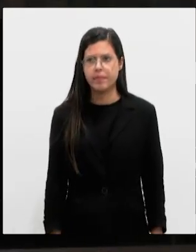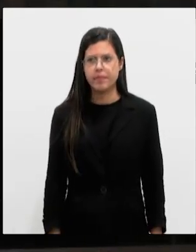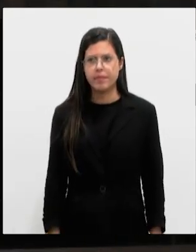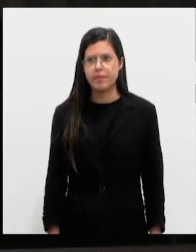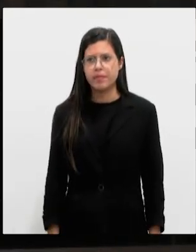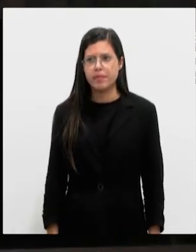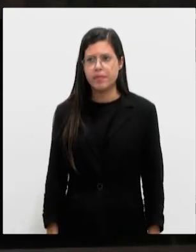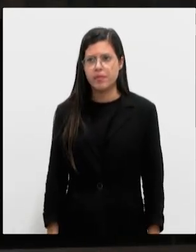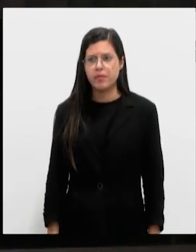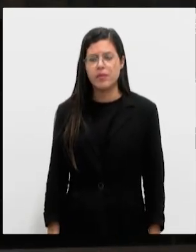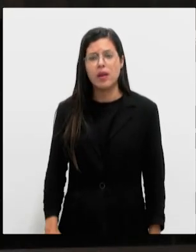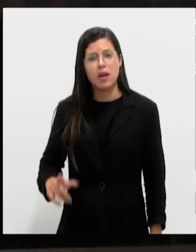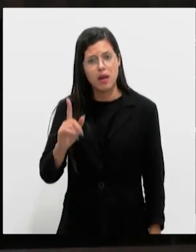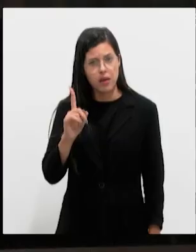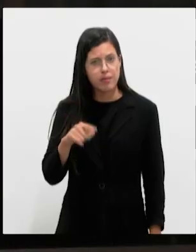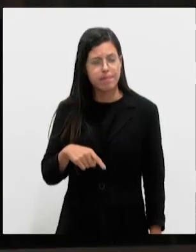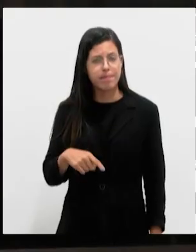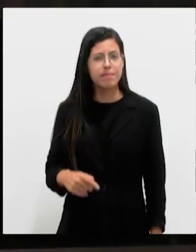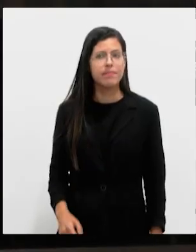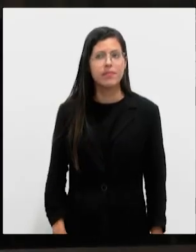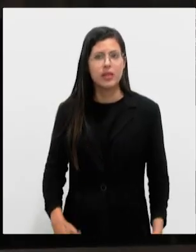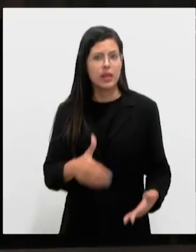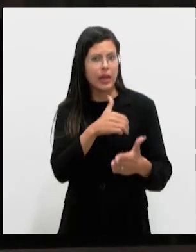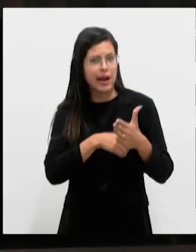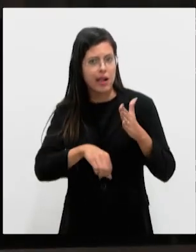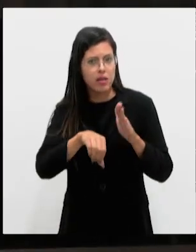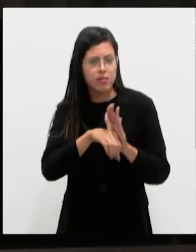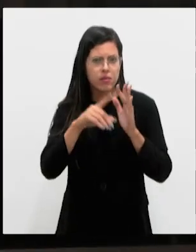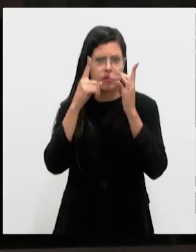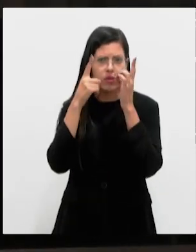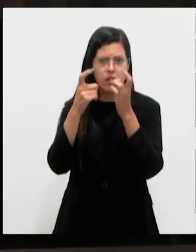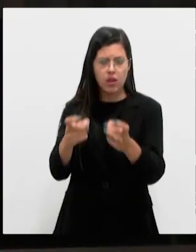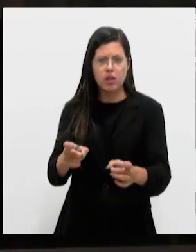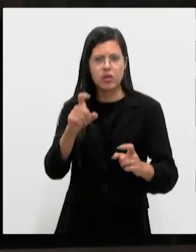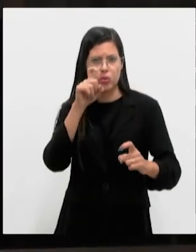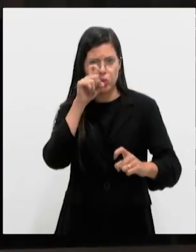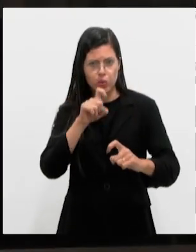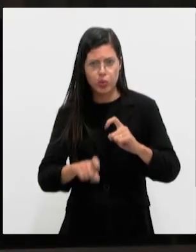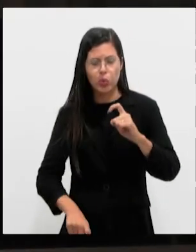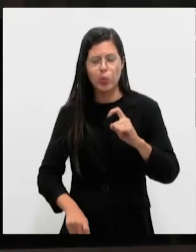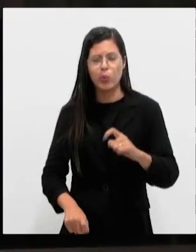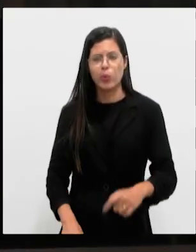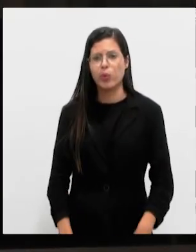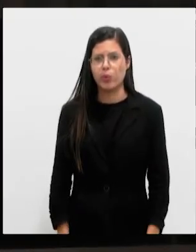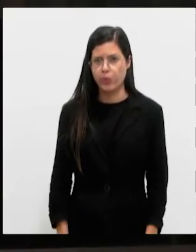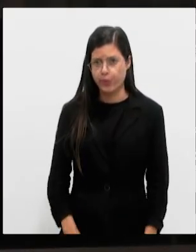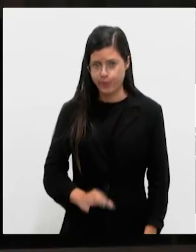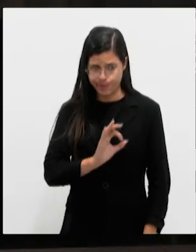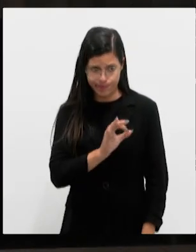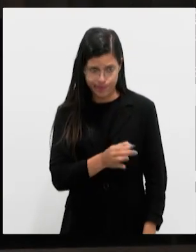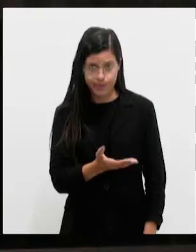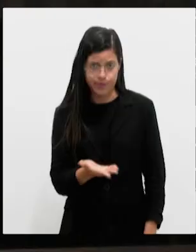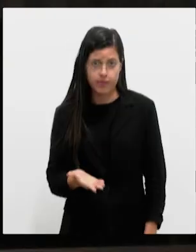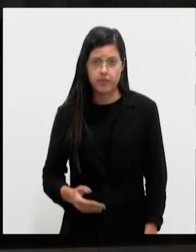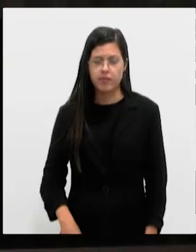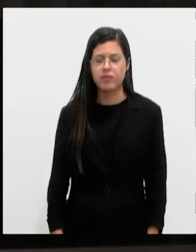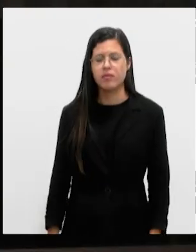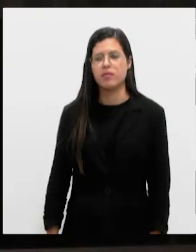80% são compostos por crime, violência, estupro, ou não é? É